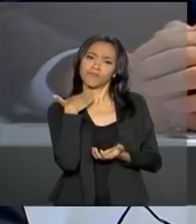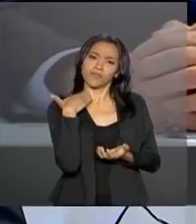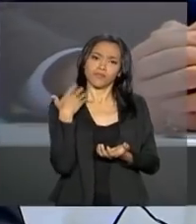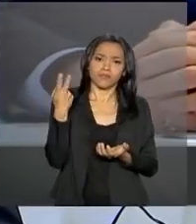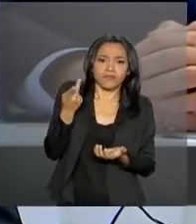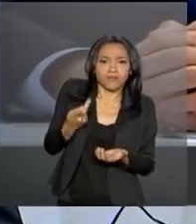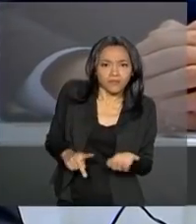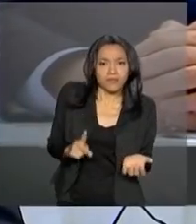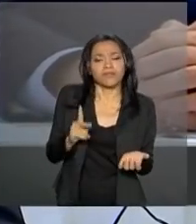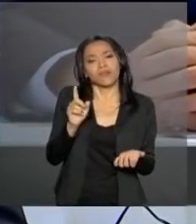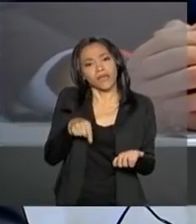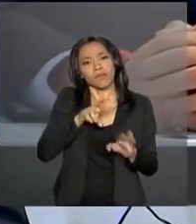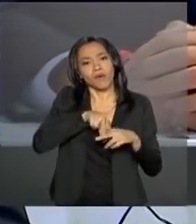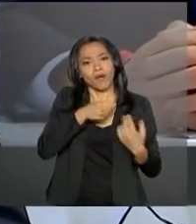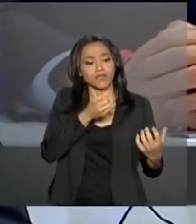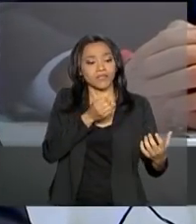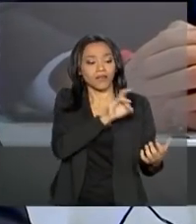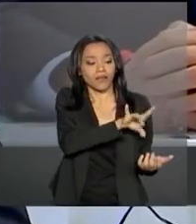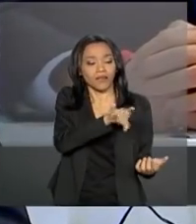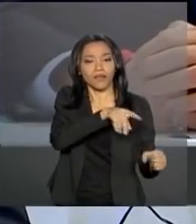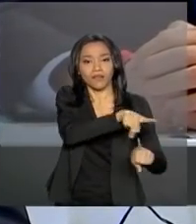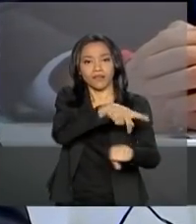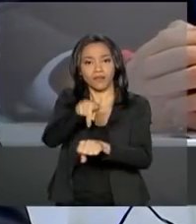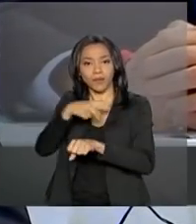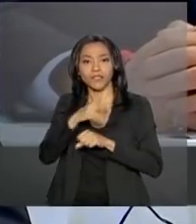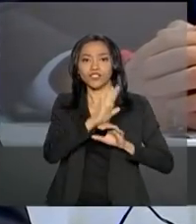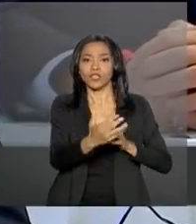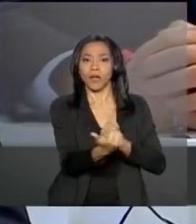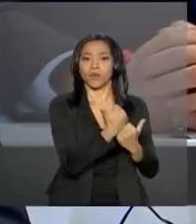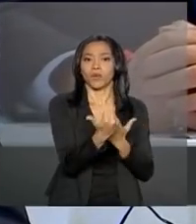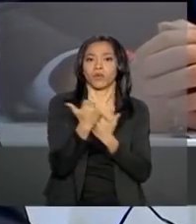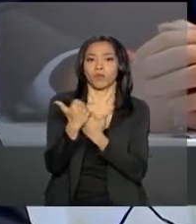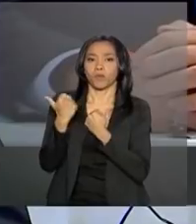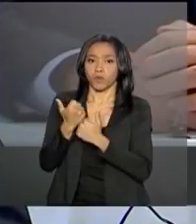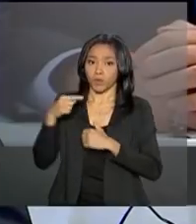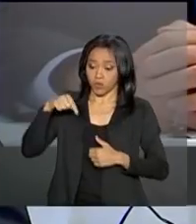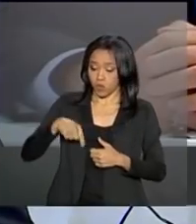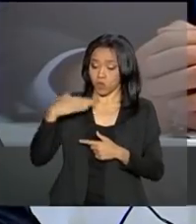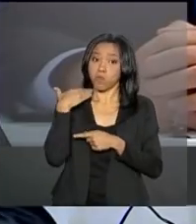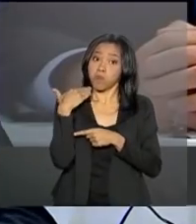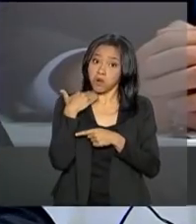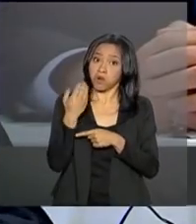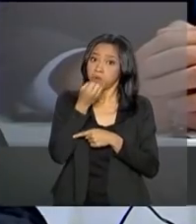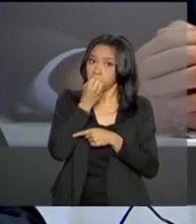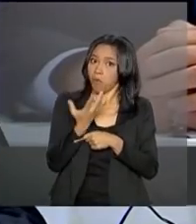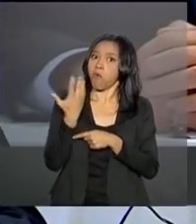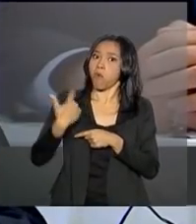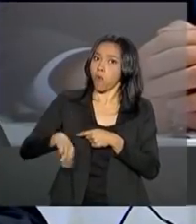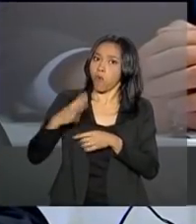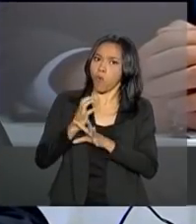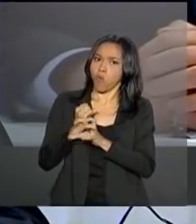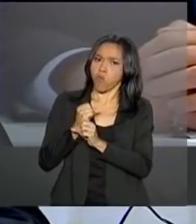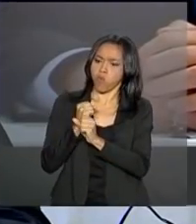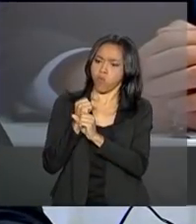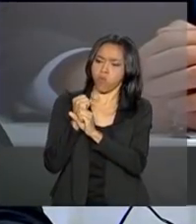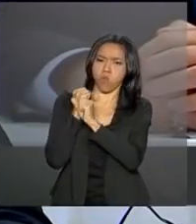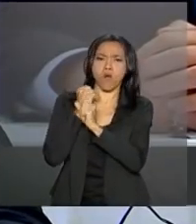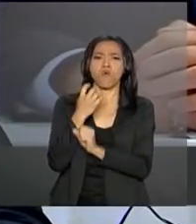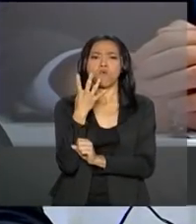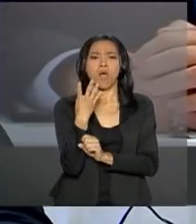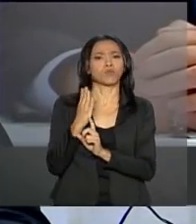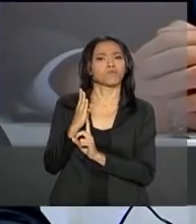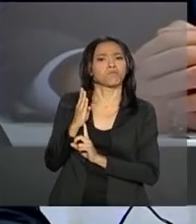capacidade de cooperação o banco já se mostrou rentável tendo multiplicado os mais de 4 bilhões de dólares